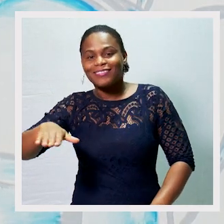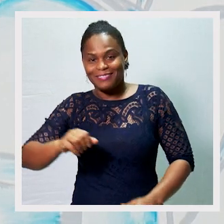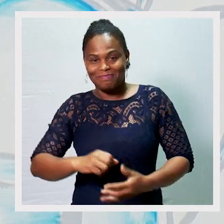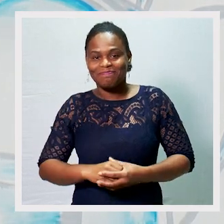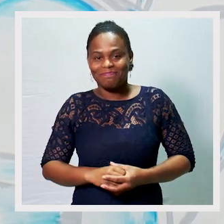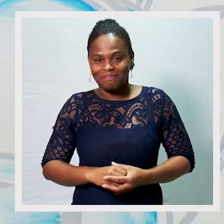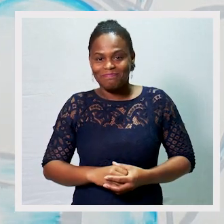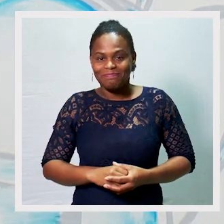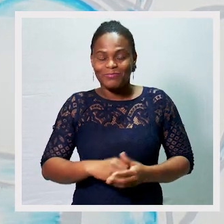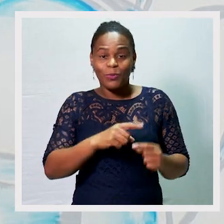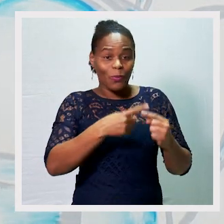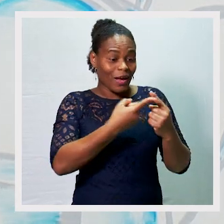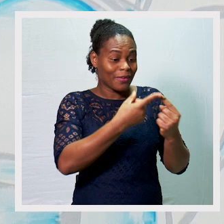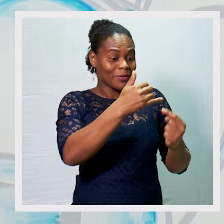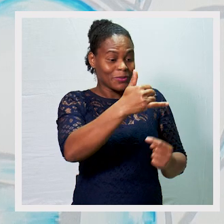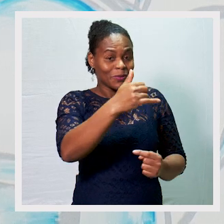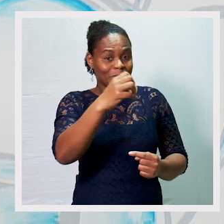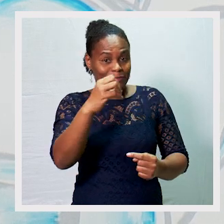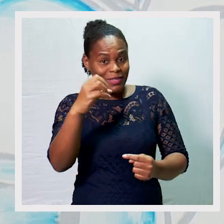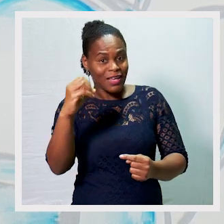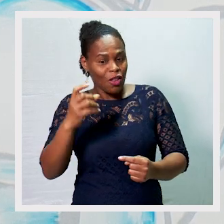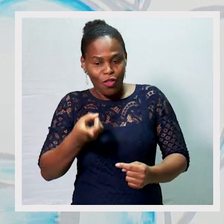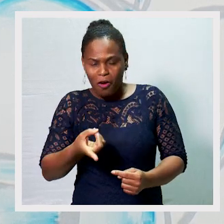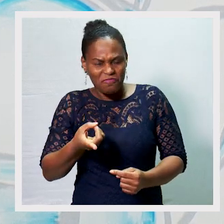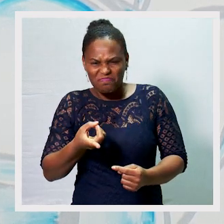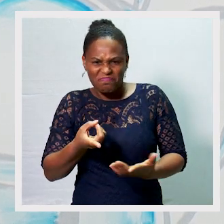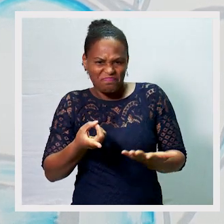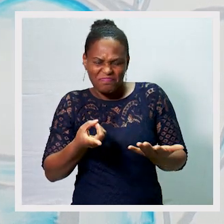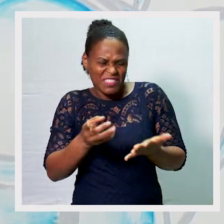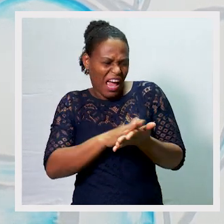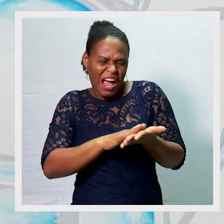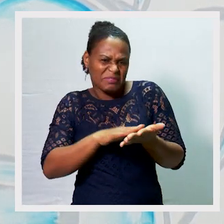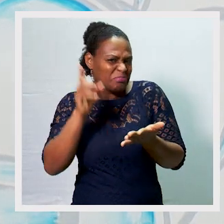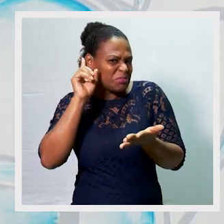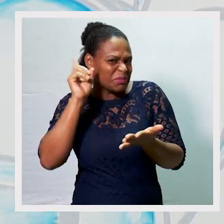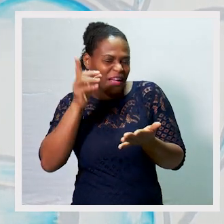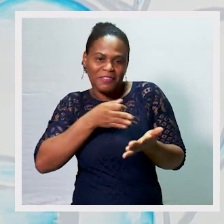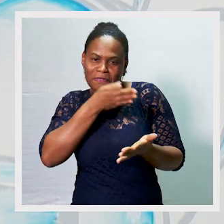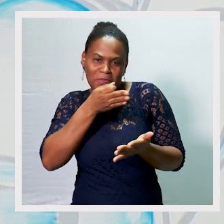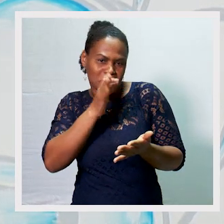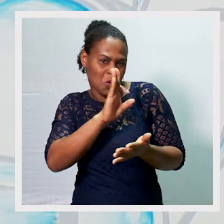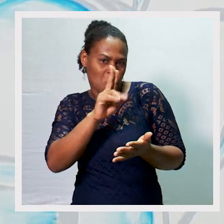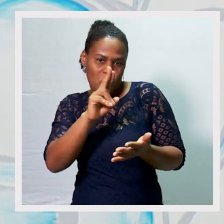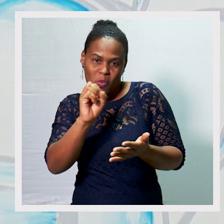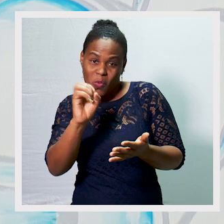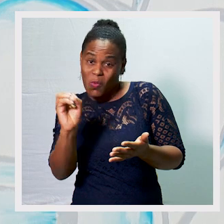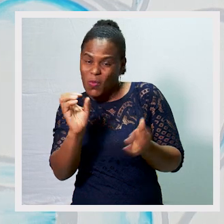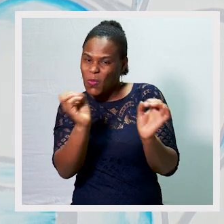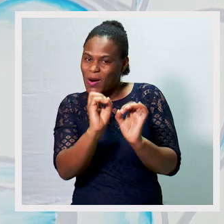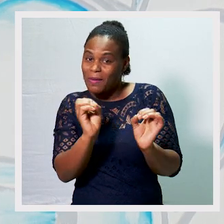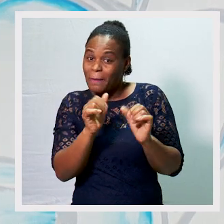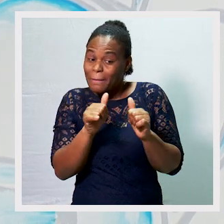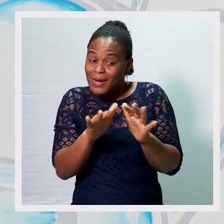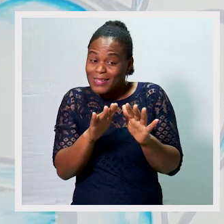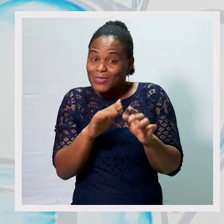marcante para a família do Hugo. Mas já em 2010, ele entrou para o primeiro ano, assim